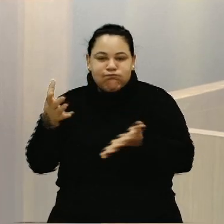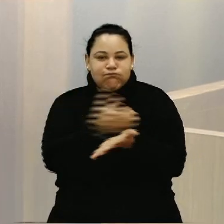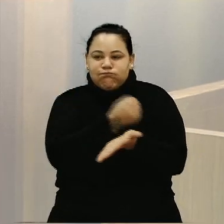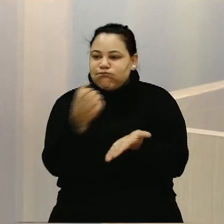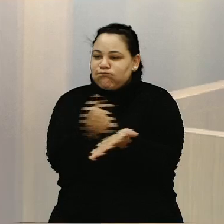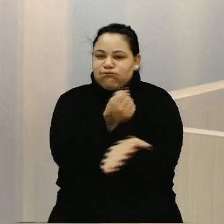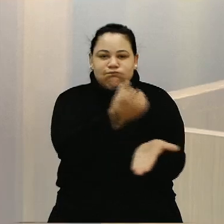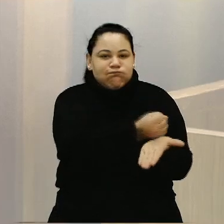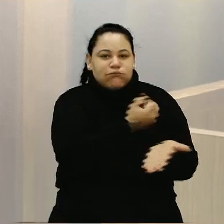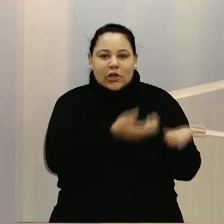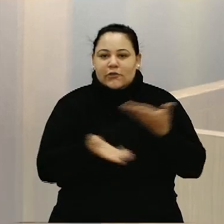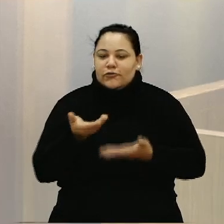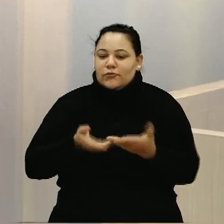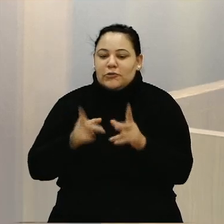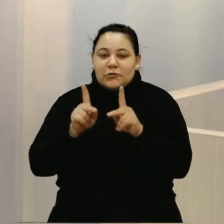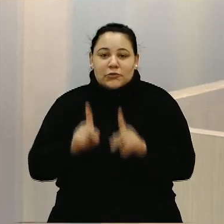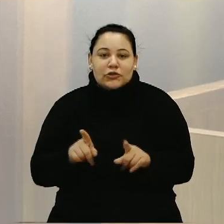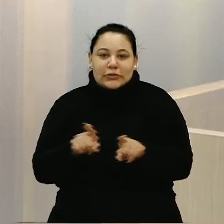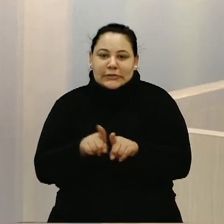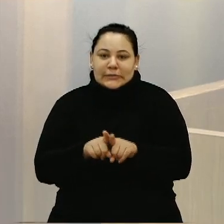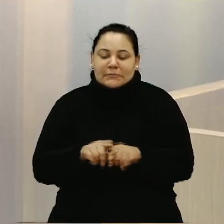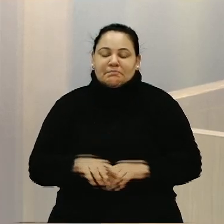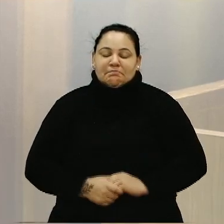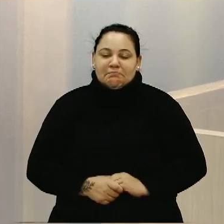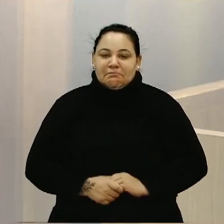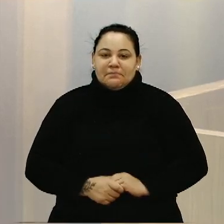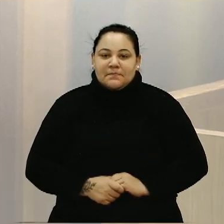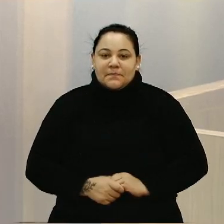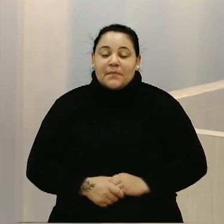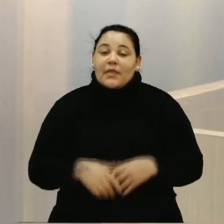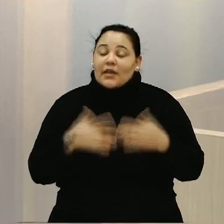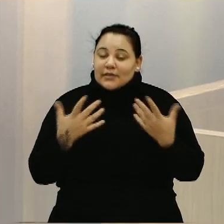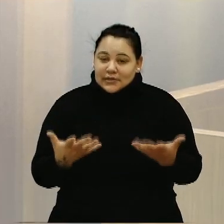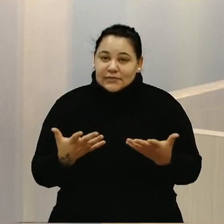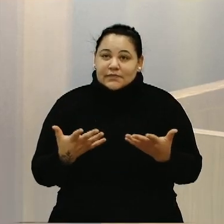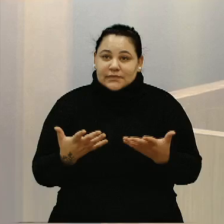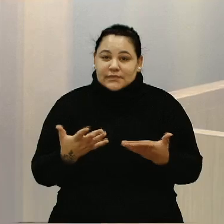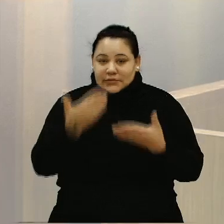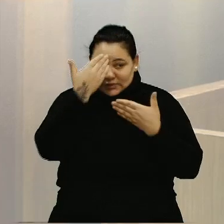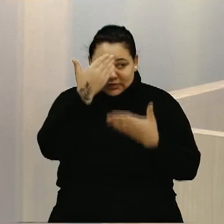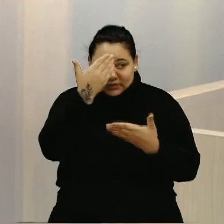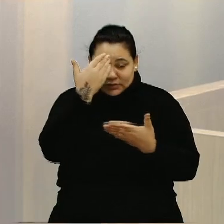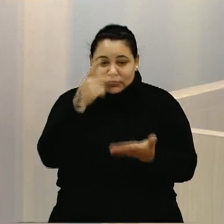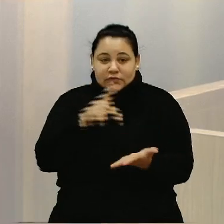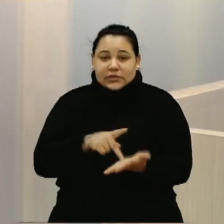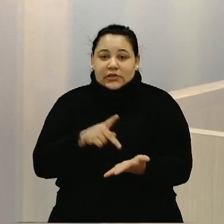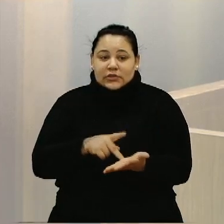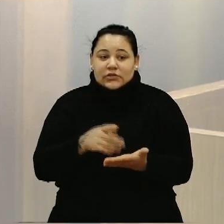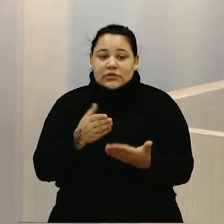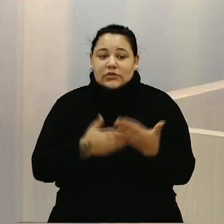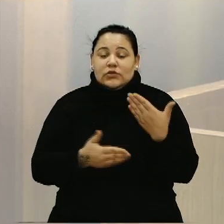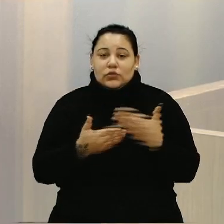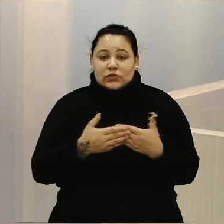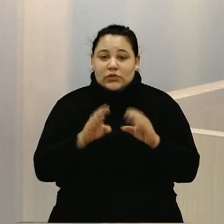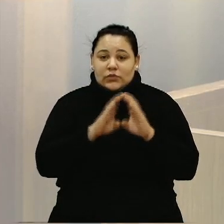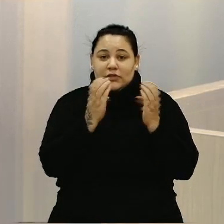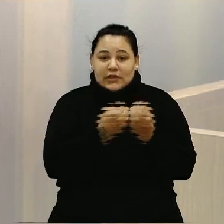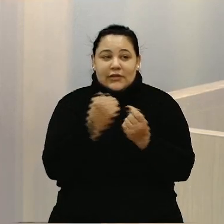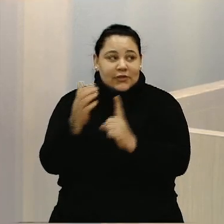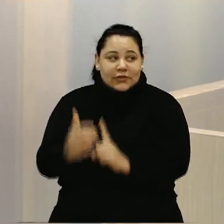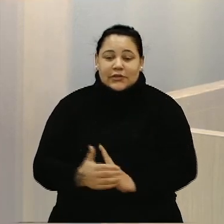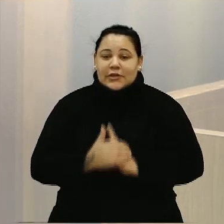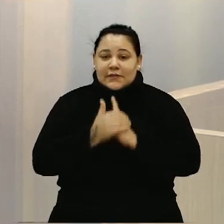exclusivamente no atendimento daquelas pessoas que de nós precisassem. Então, eu agradeço a comunidade por essa acolhida.